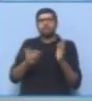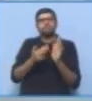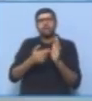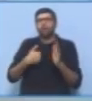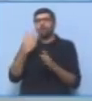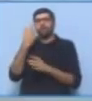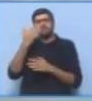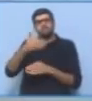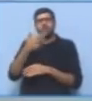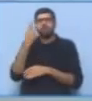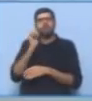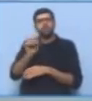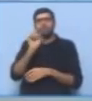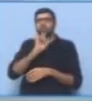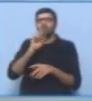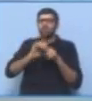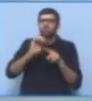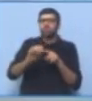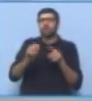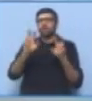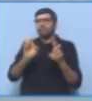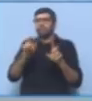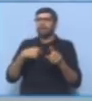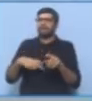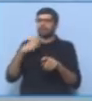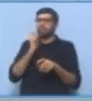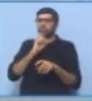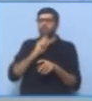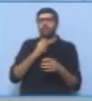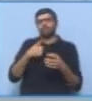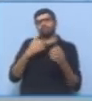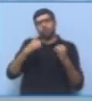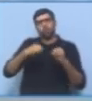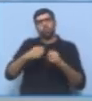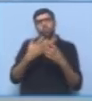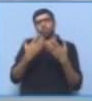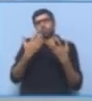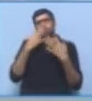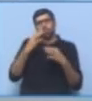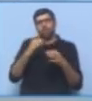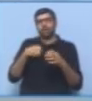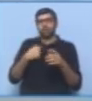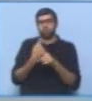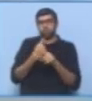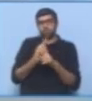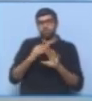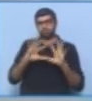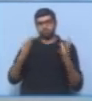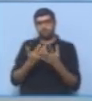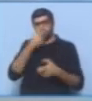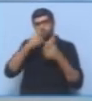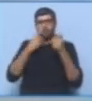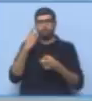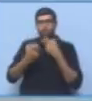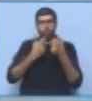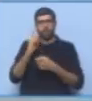vida, aí talvez o tema da sorte e da fortuna merecesse mais consenso, a par de valores e bens universalmente procurados,